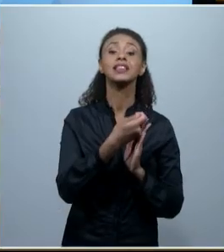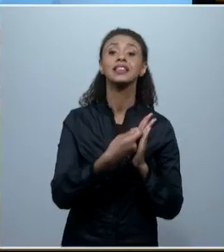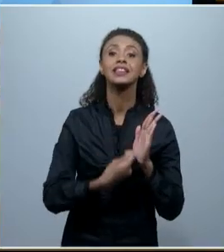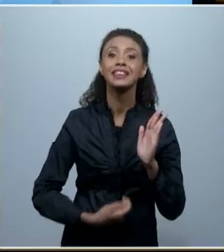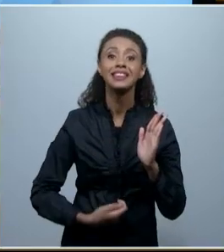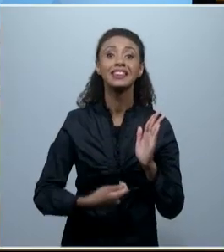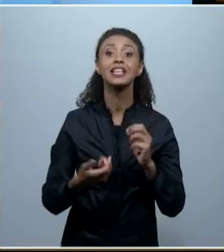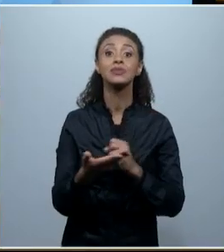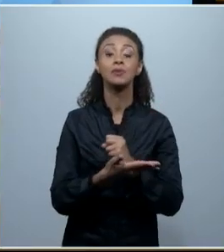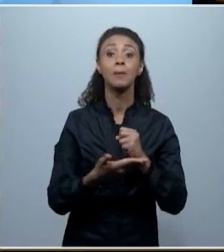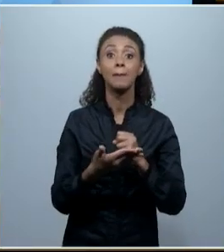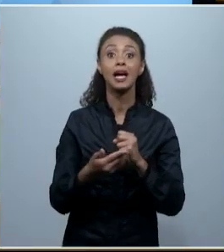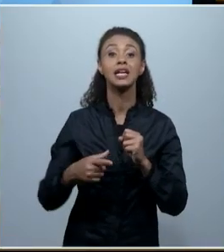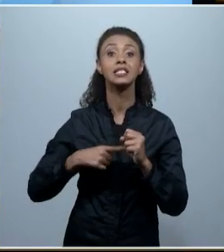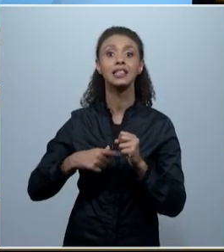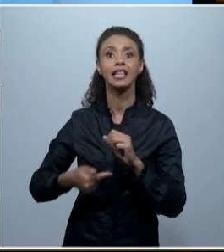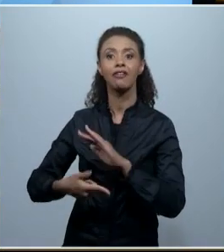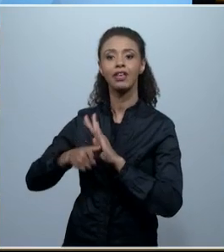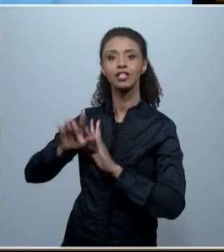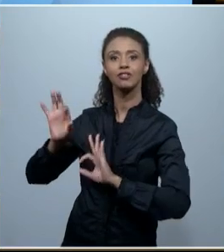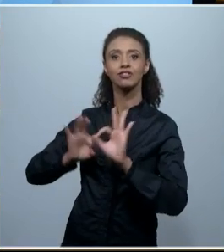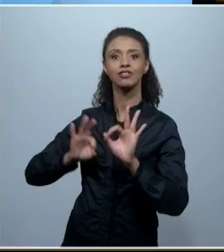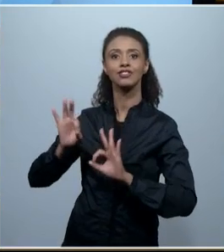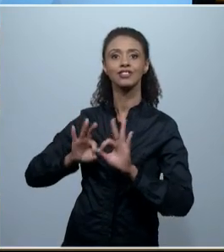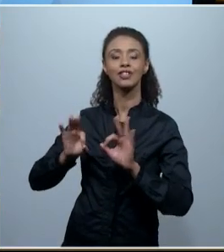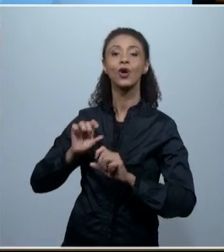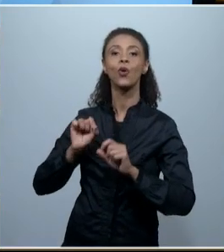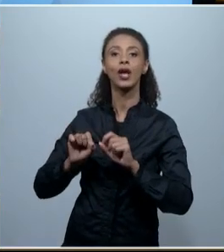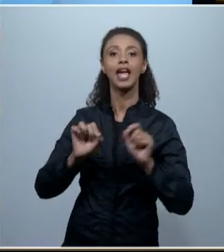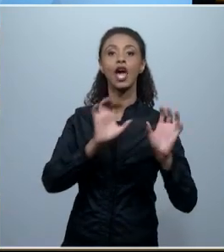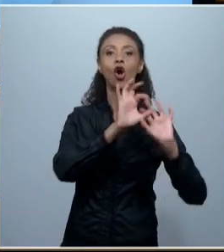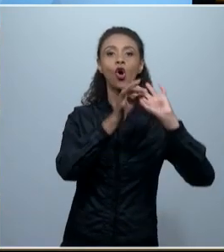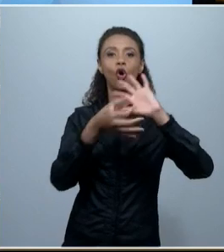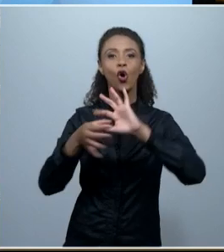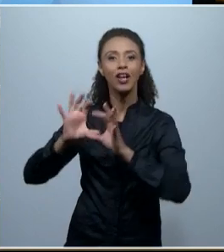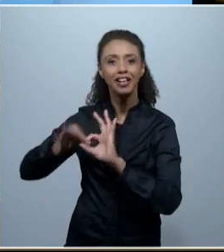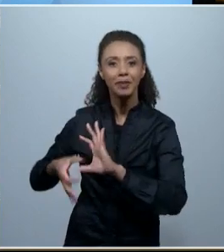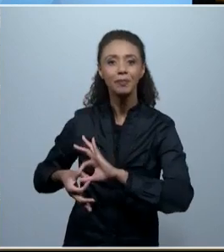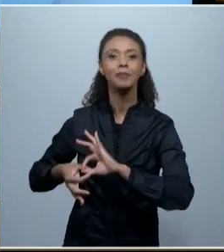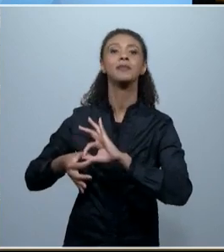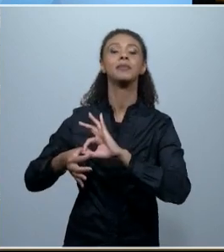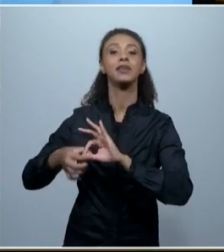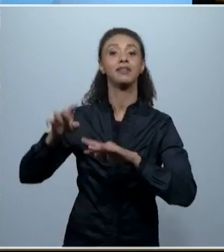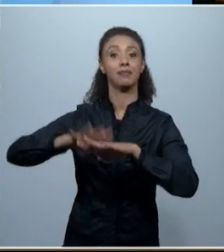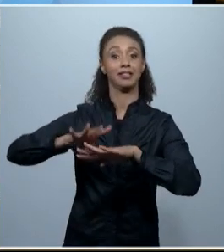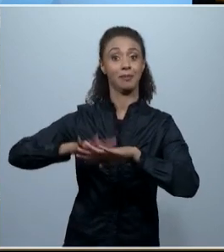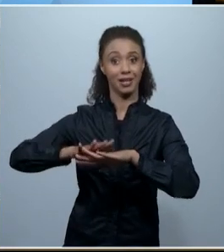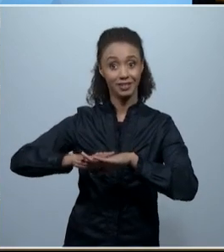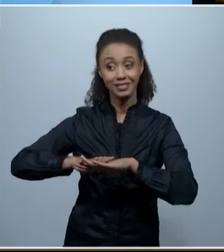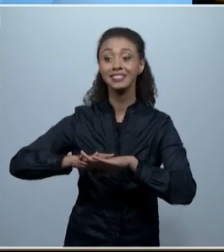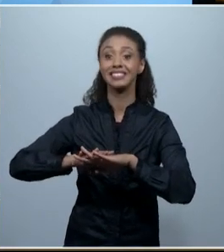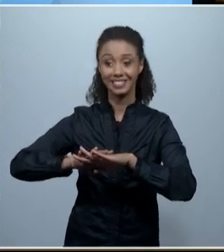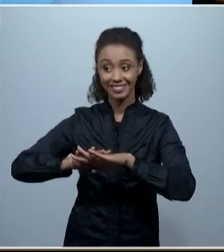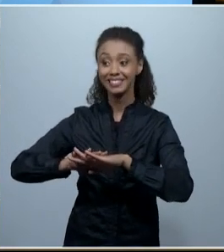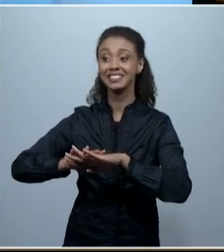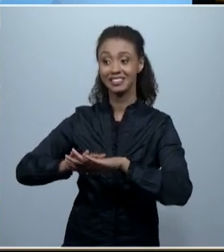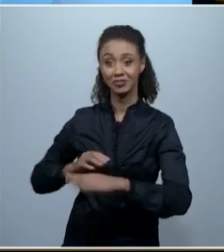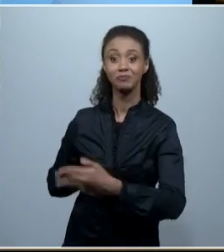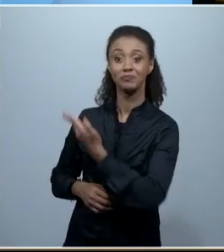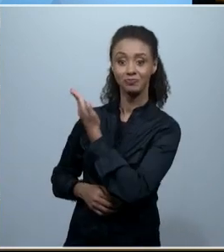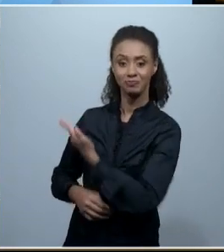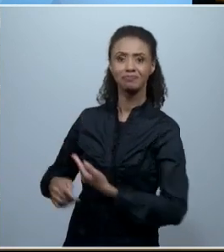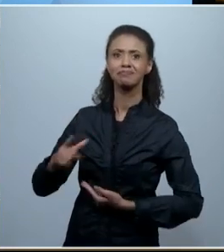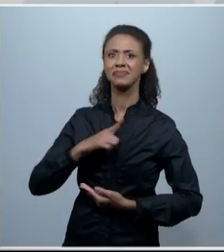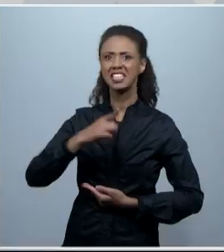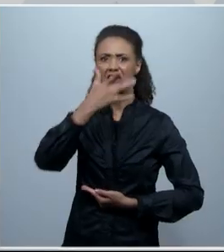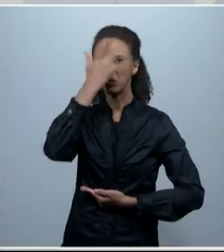brasileira de matemática do do ensino médio do ensino público a é um texto escrito por autores